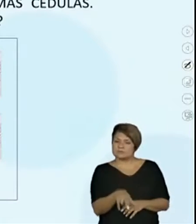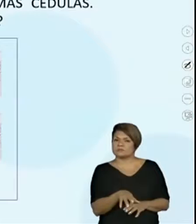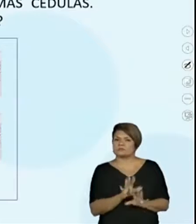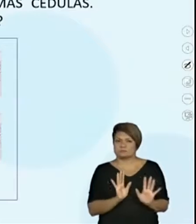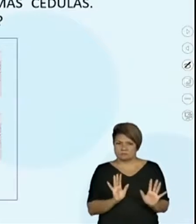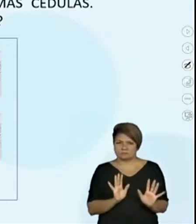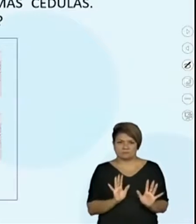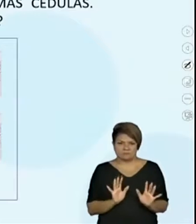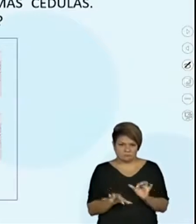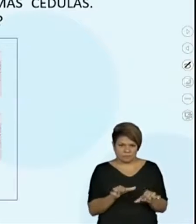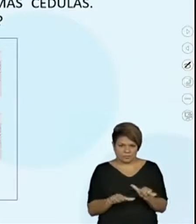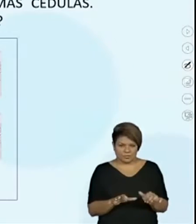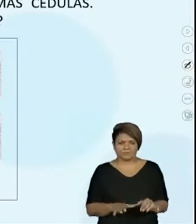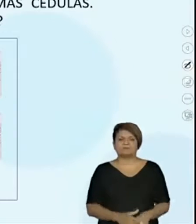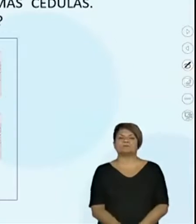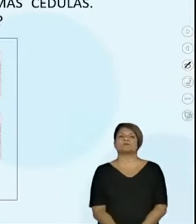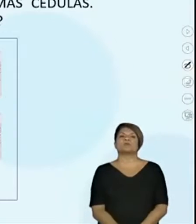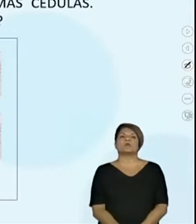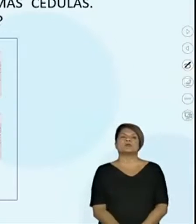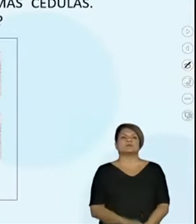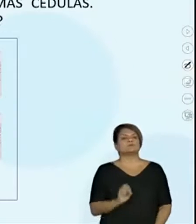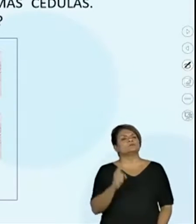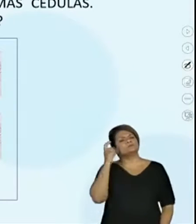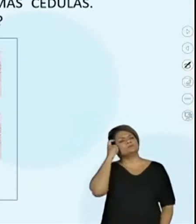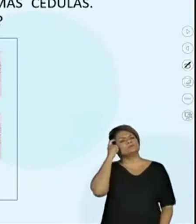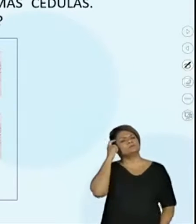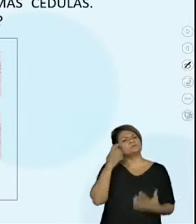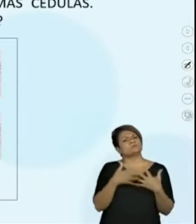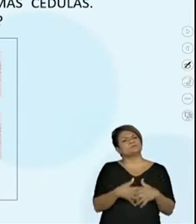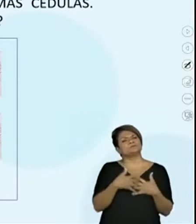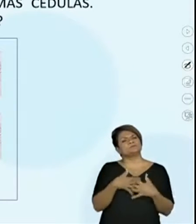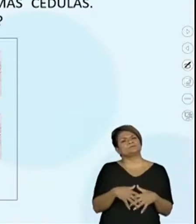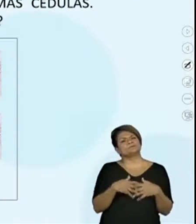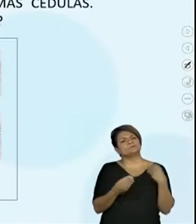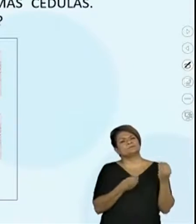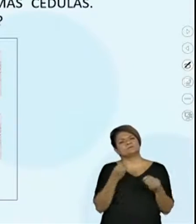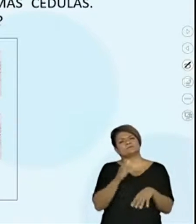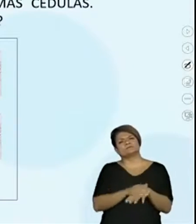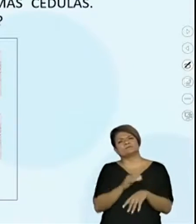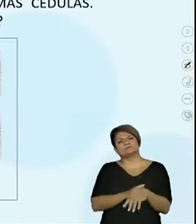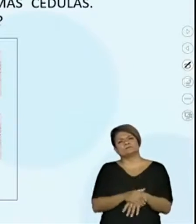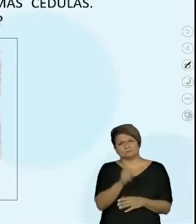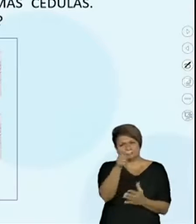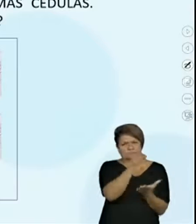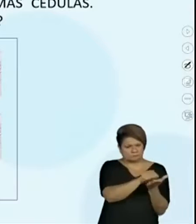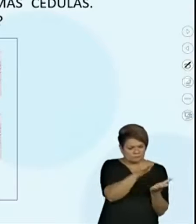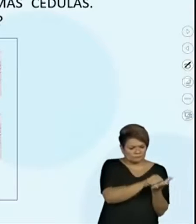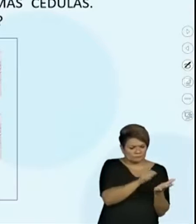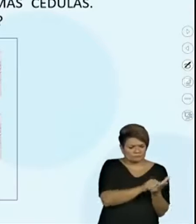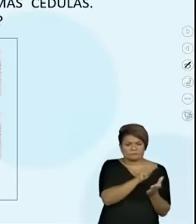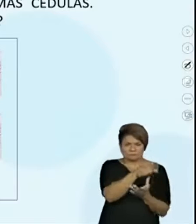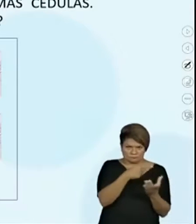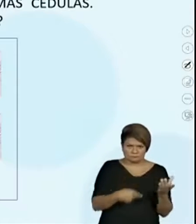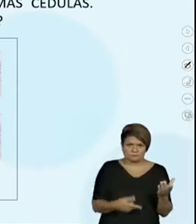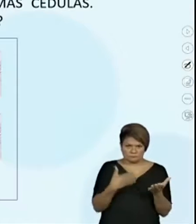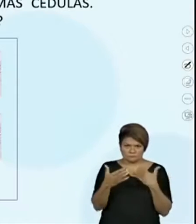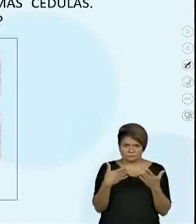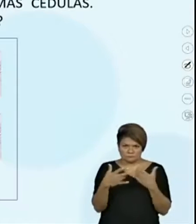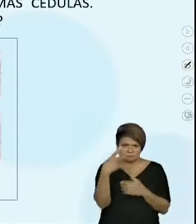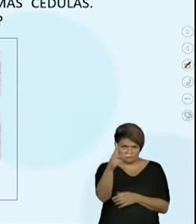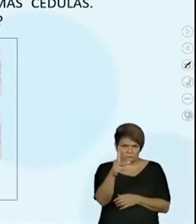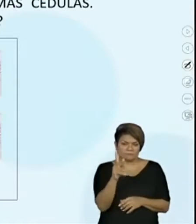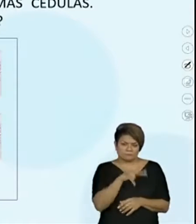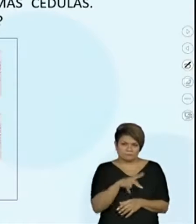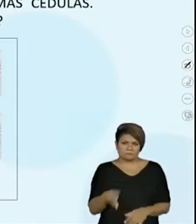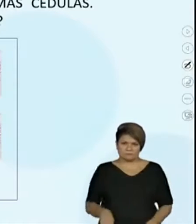somar tudo. Então, a gente precisa pensar, como será que vocês fariam? Põe aí no caderno, faça, interaja com o seu professor, porque